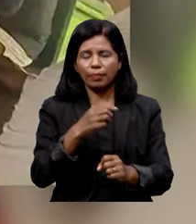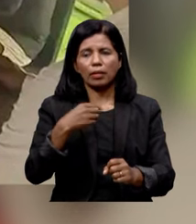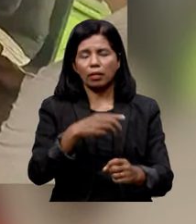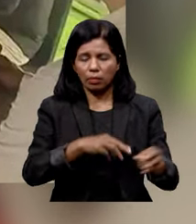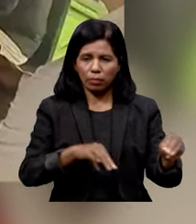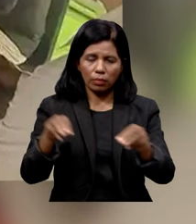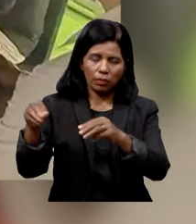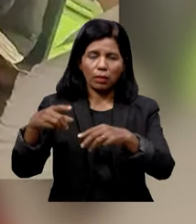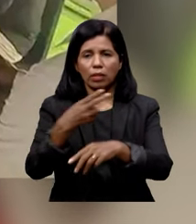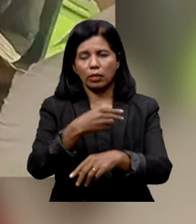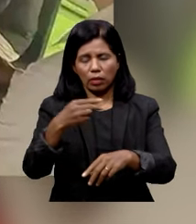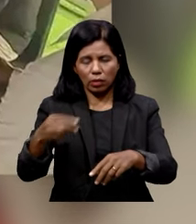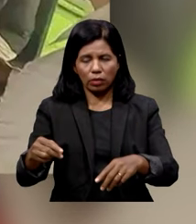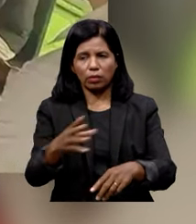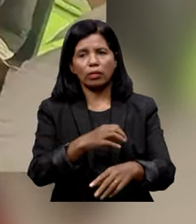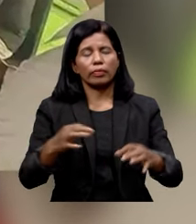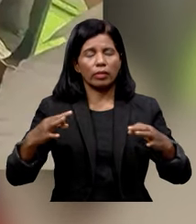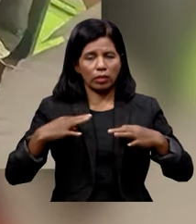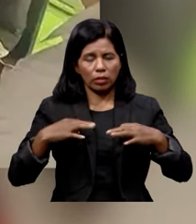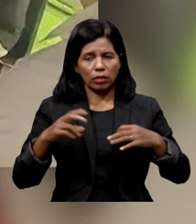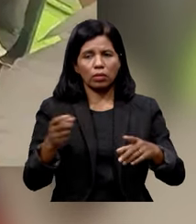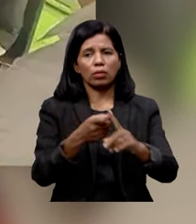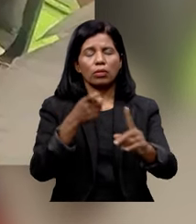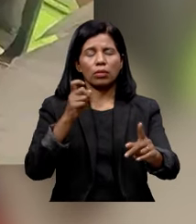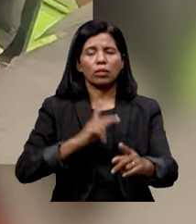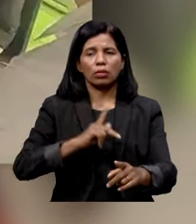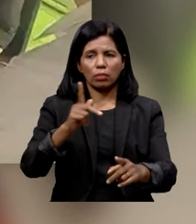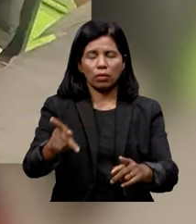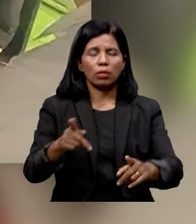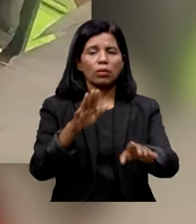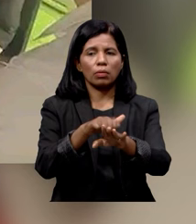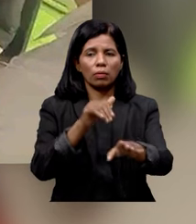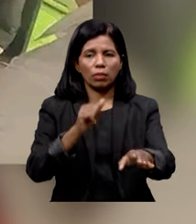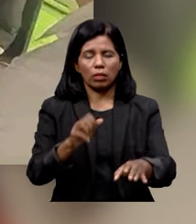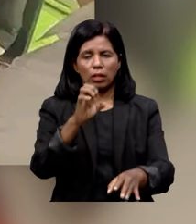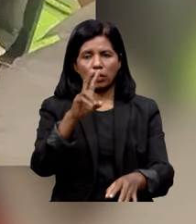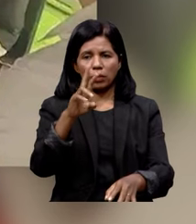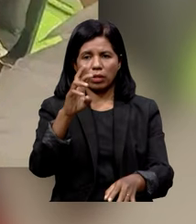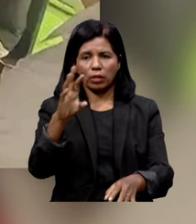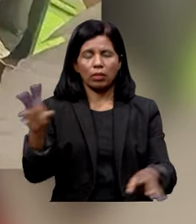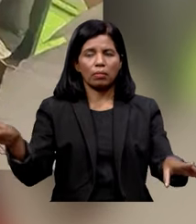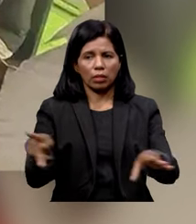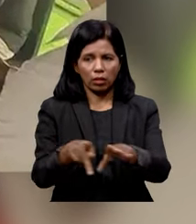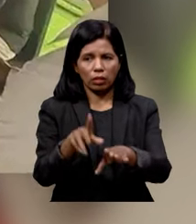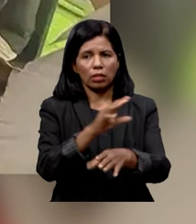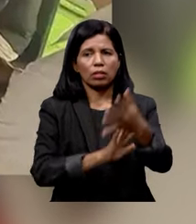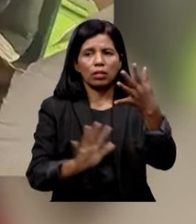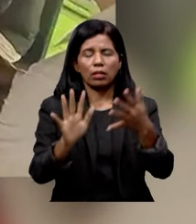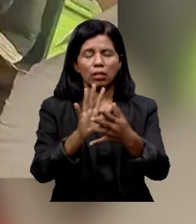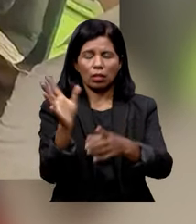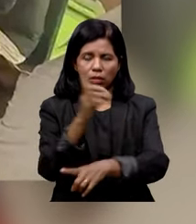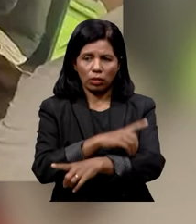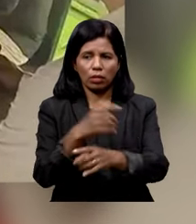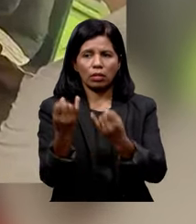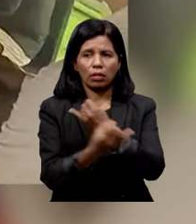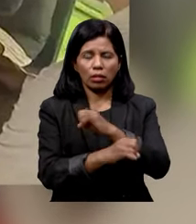para a Indonésia, onde passa férias, não aproveita-lhe Rússia Cupan, onde convida Eurico Guterres a tu participa comemoração loram